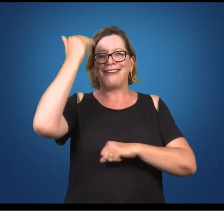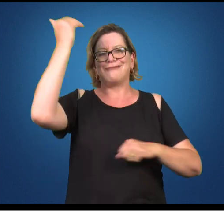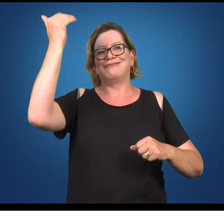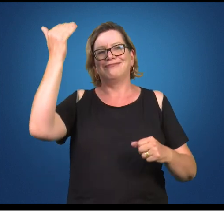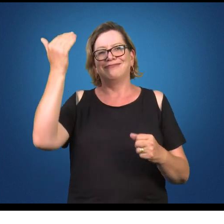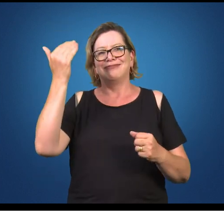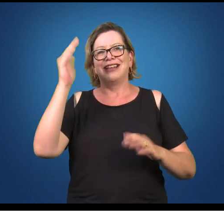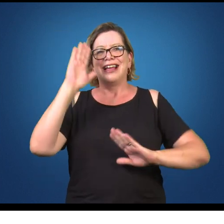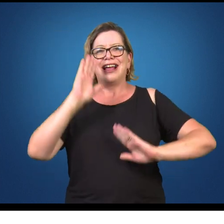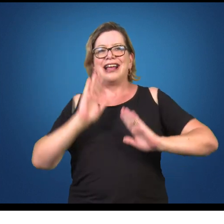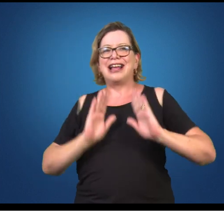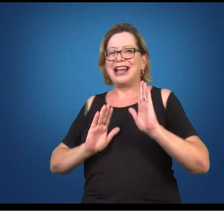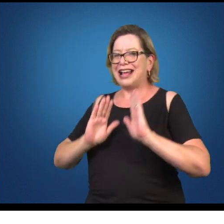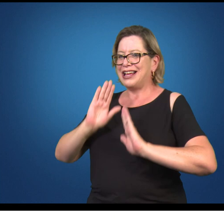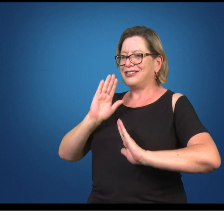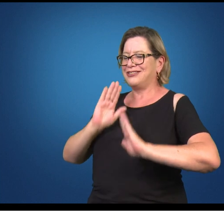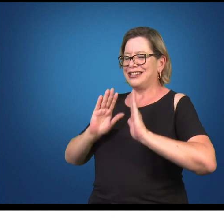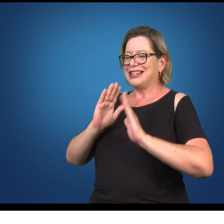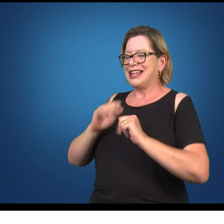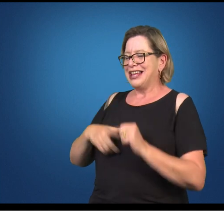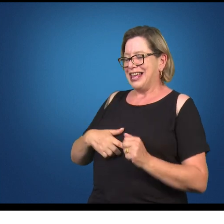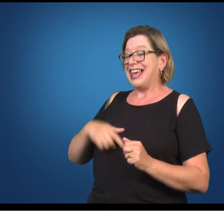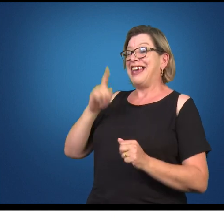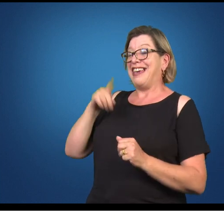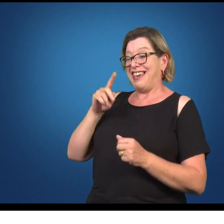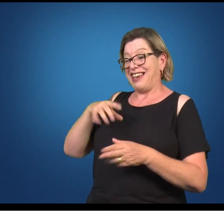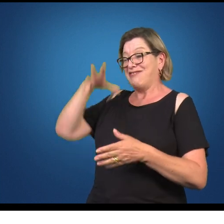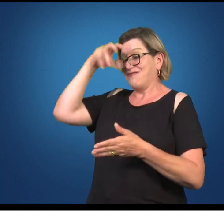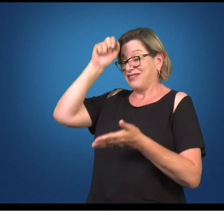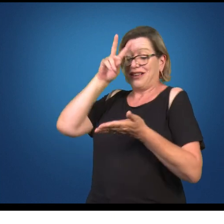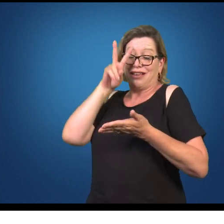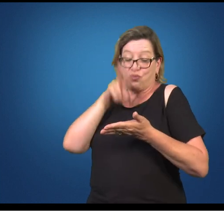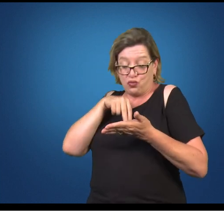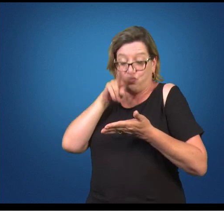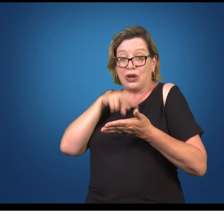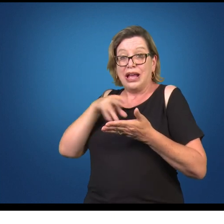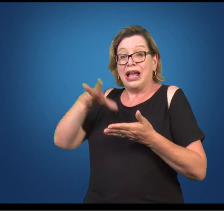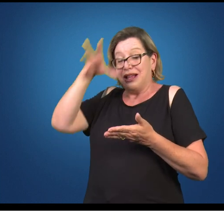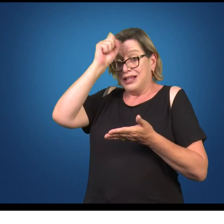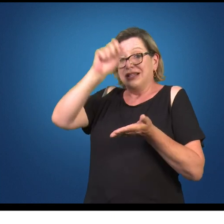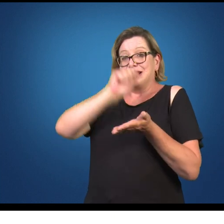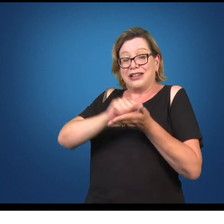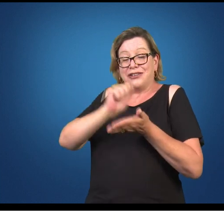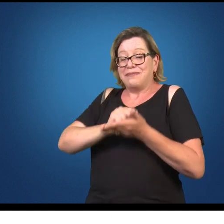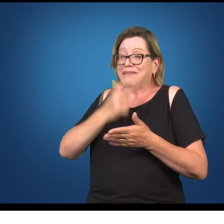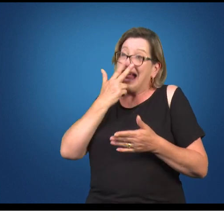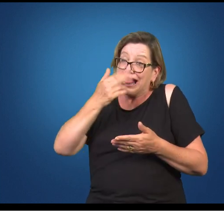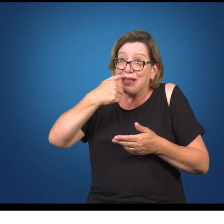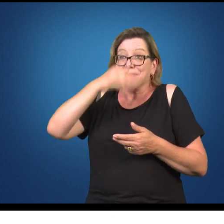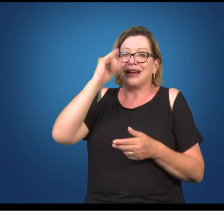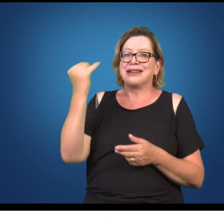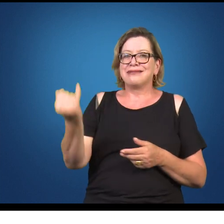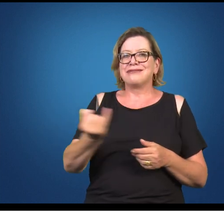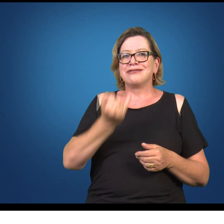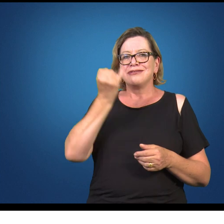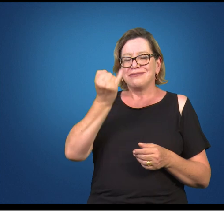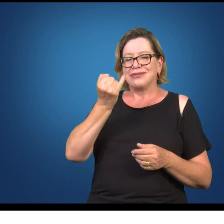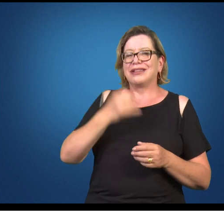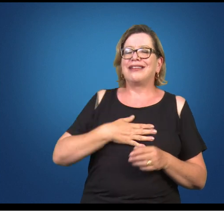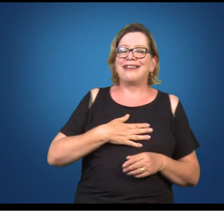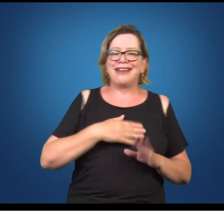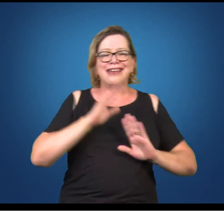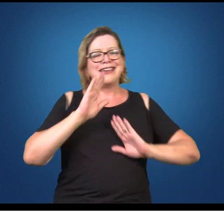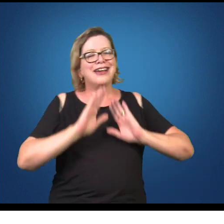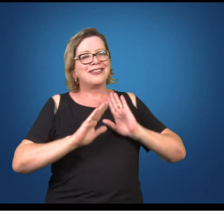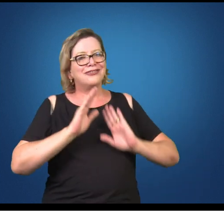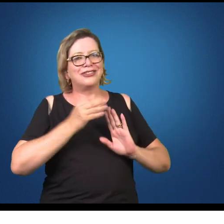às vezes... A aquisição da linguagem escrita, né, isso, parece ser o mais importante, sim, nessa fase. E às vezes você